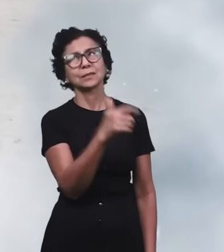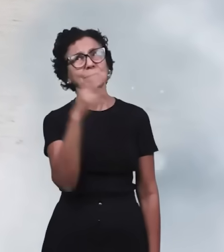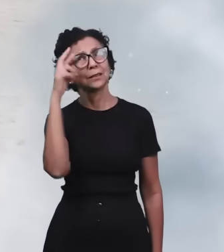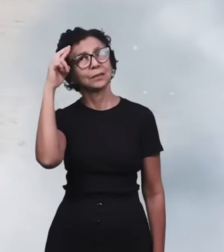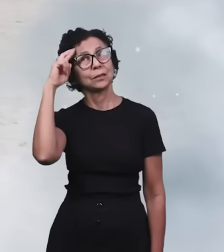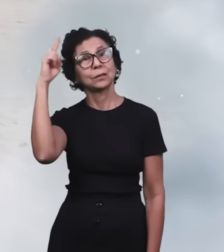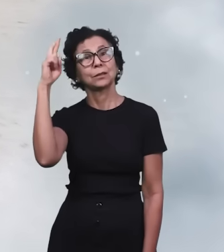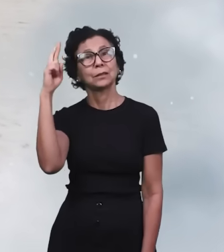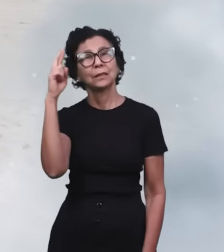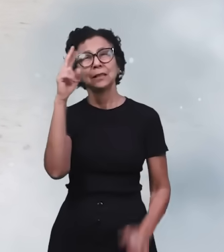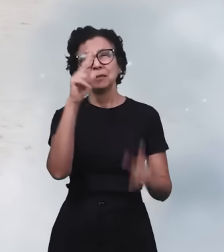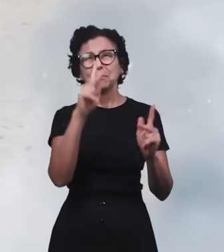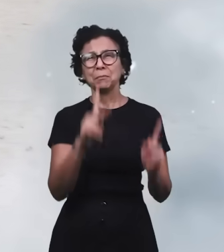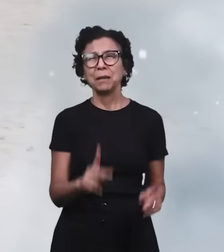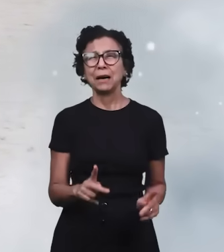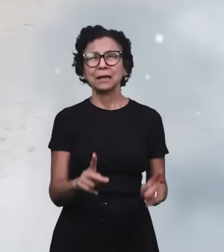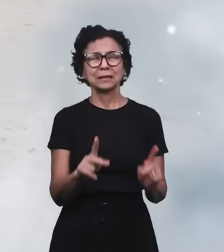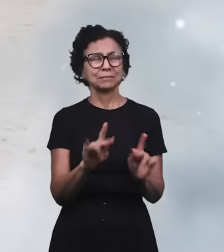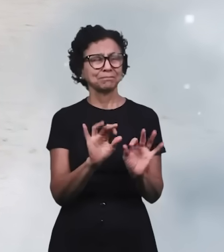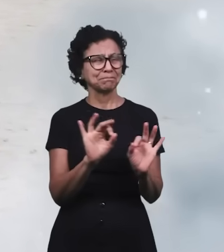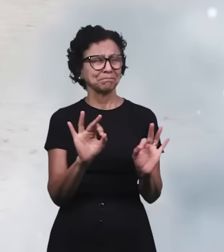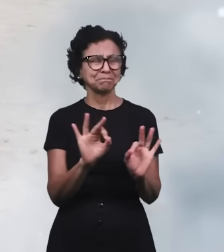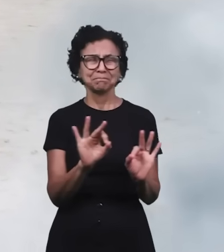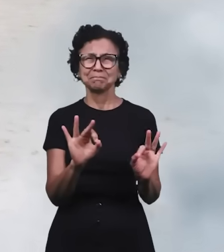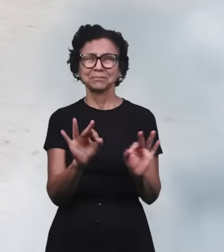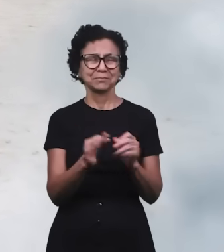mundo, sem paz, sem